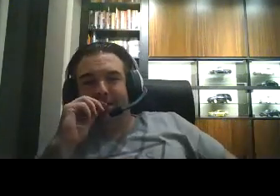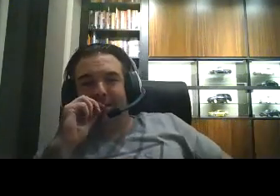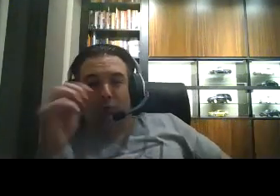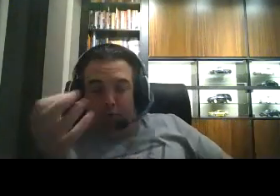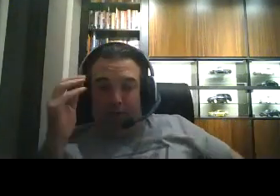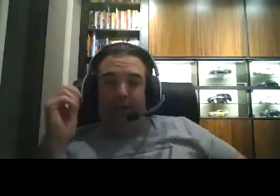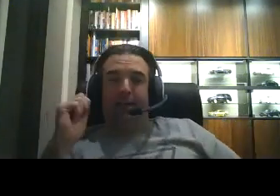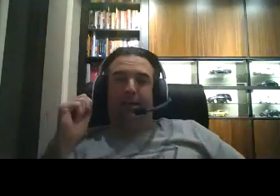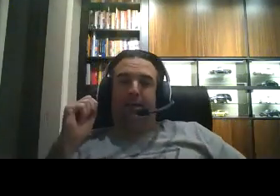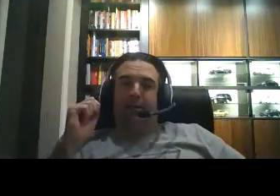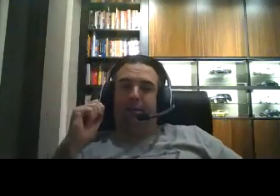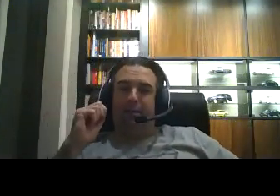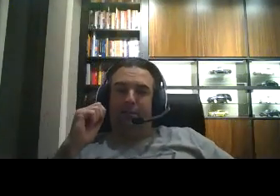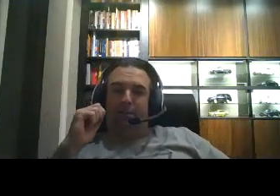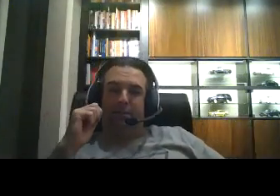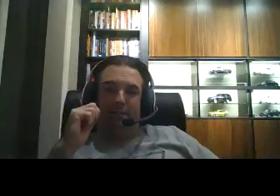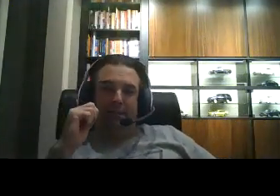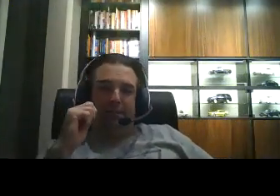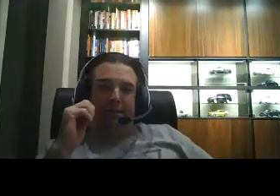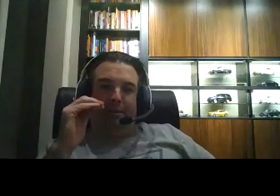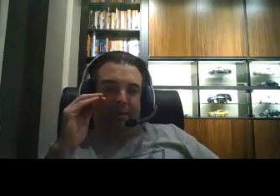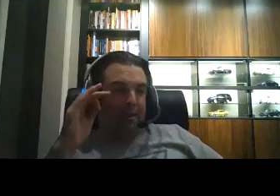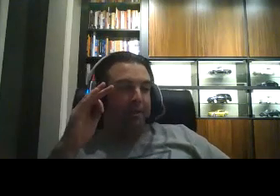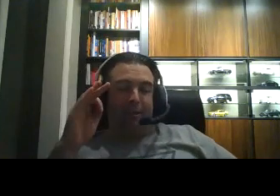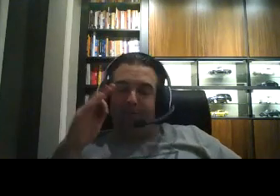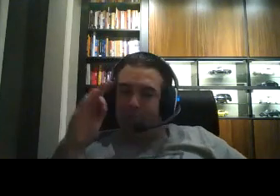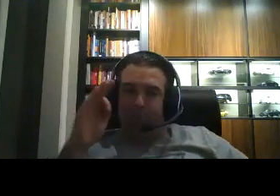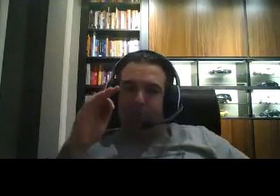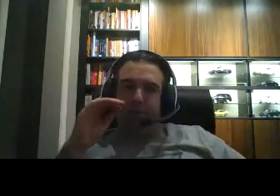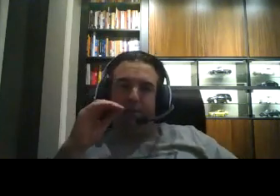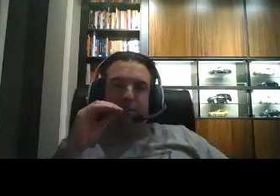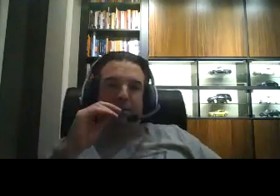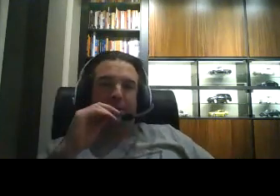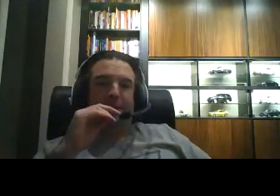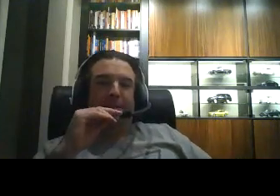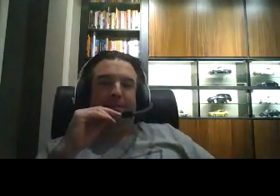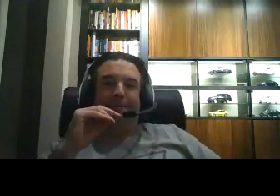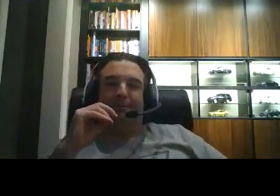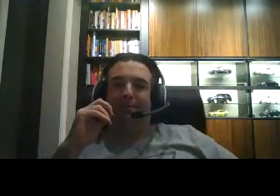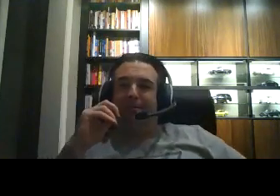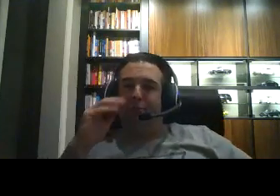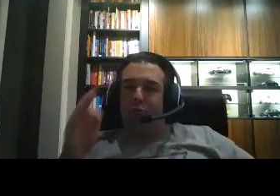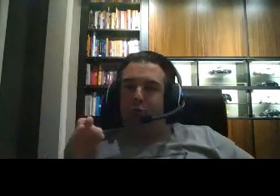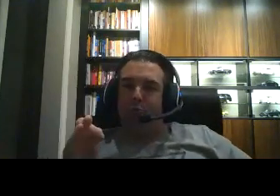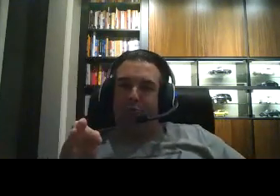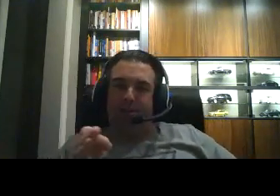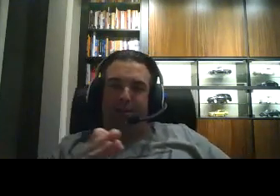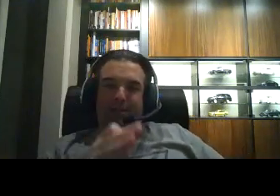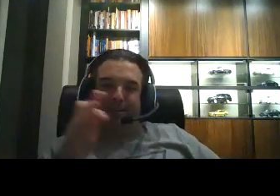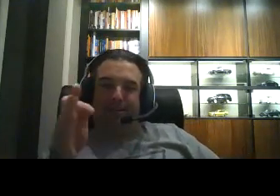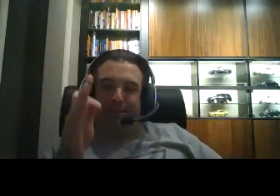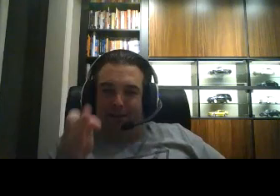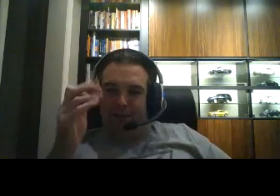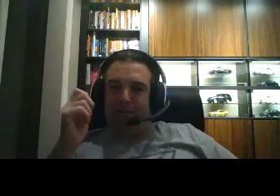zoom. Te falei, cara. Tem que... Vamos ser diferente. Todo mundo faz